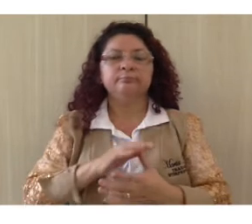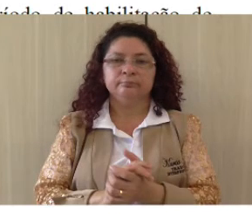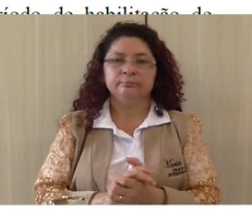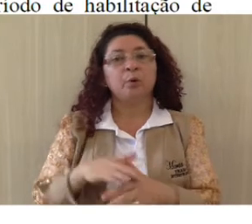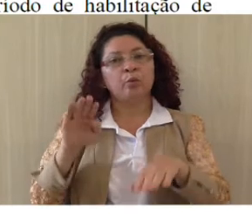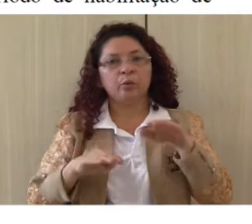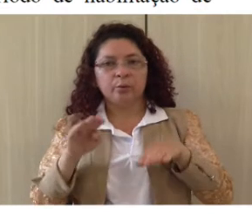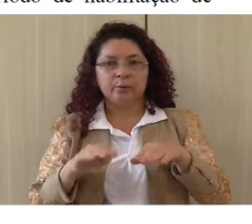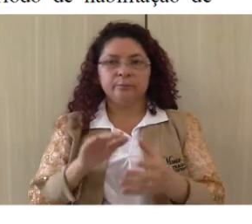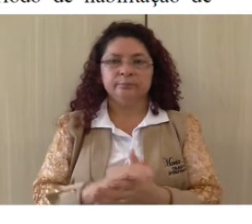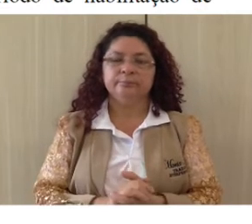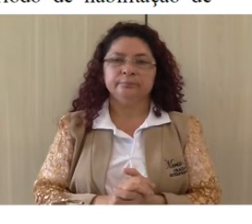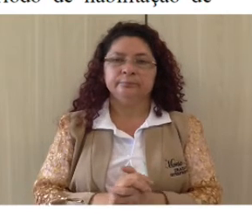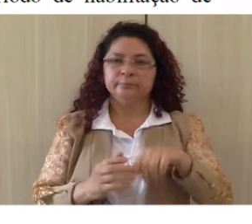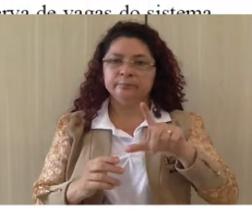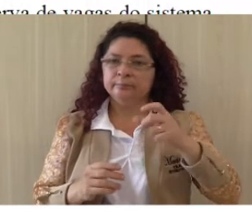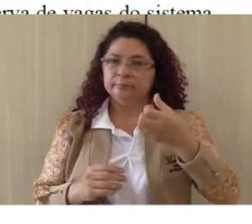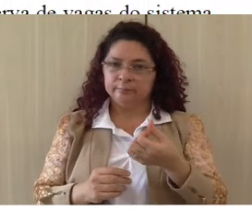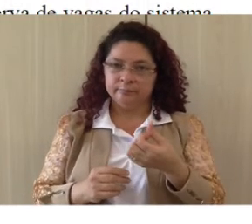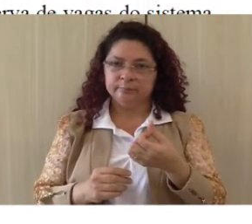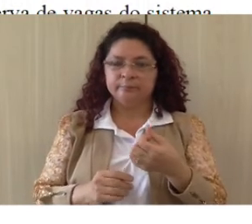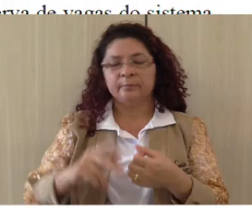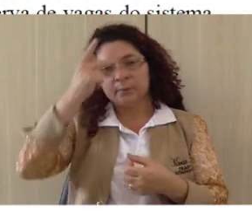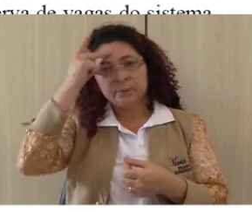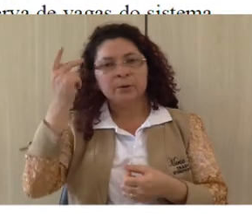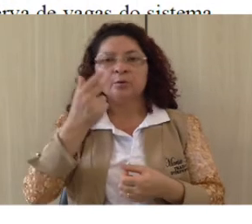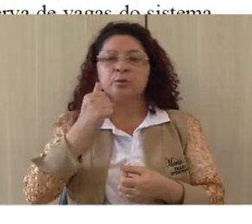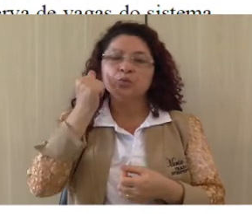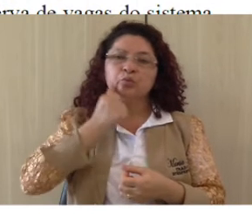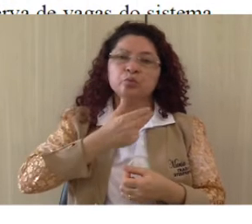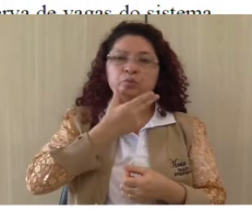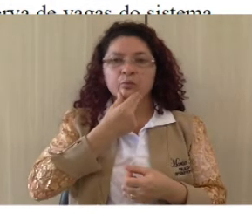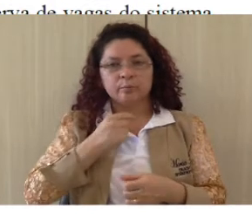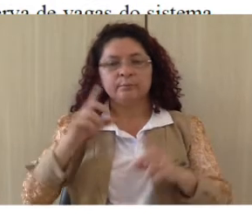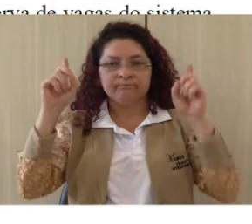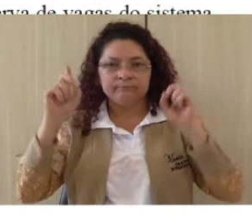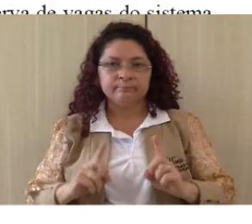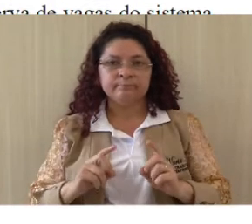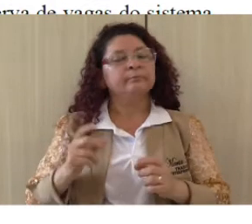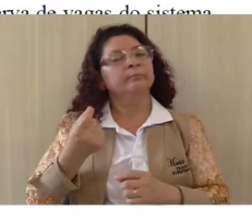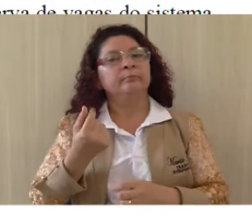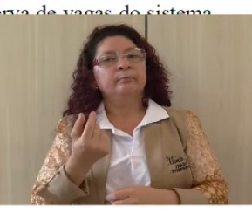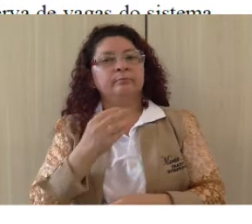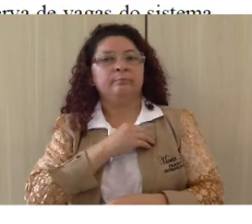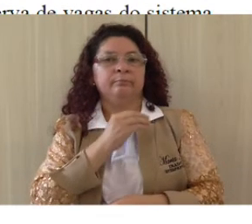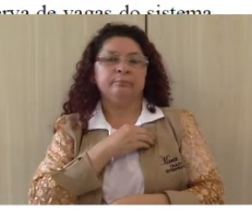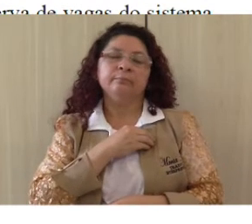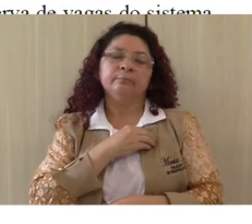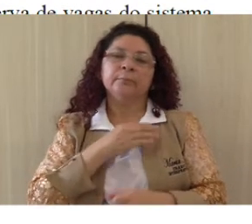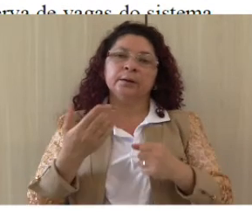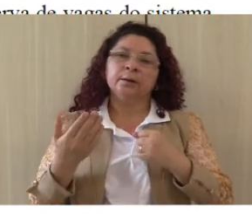ou equivalente. L6. Candidatos com deficiência que tenham renda familiar bruta